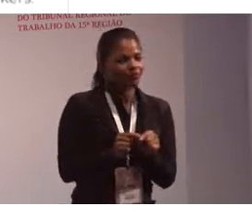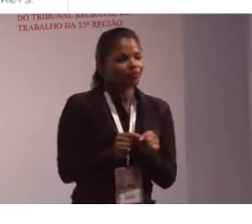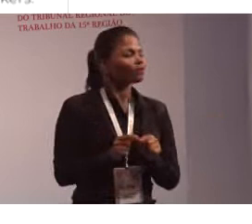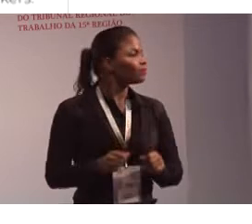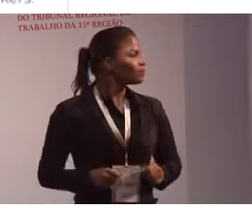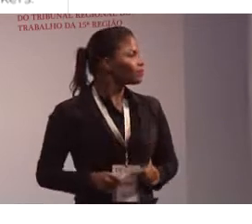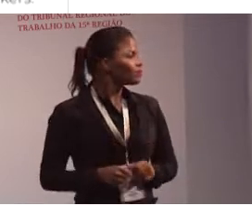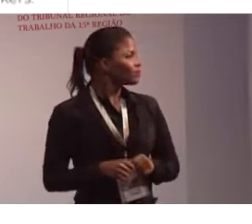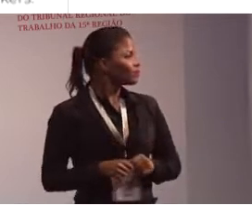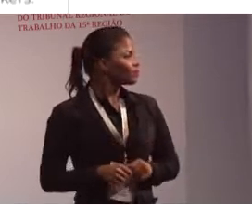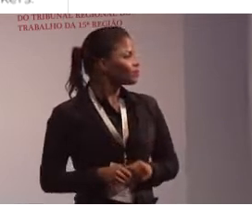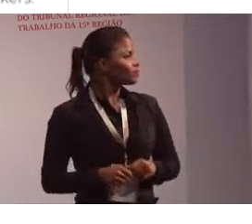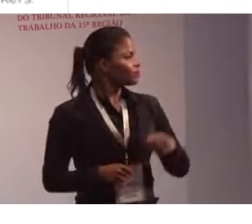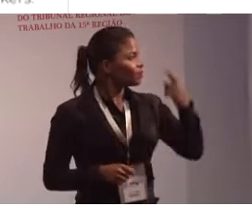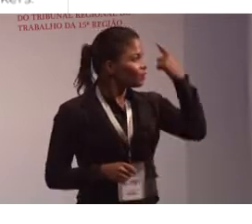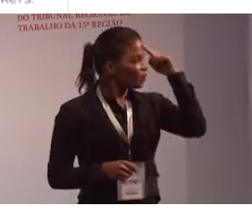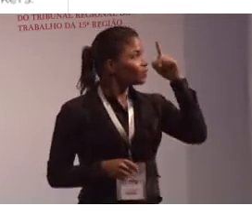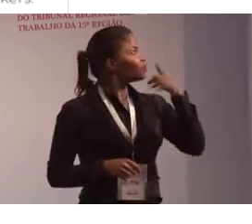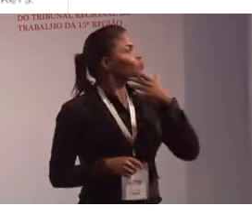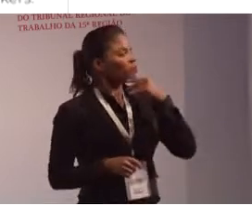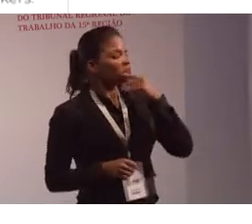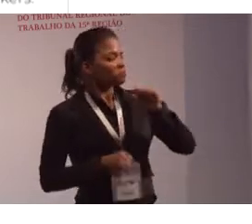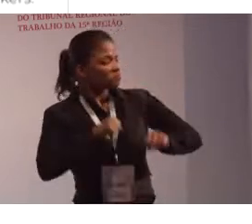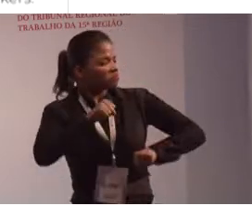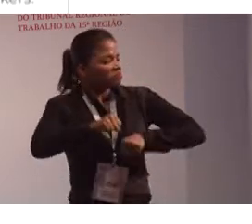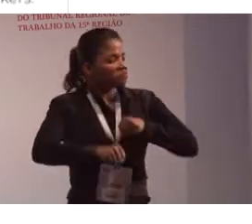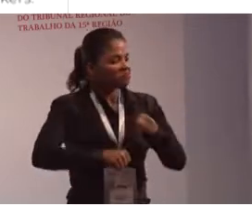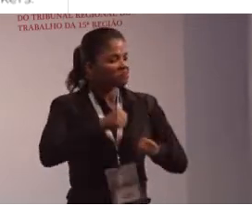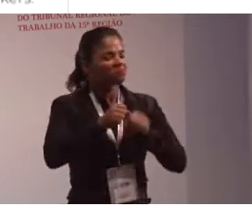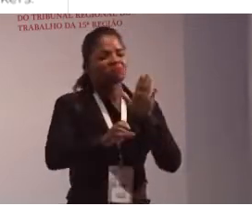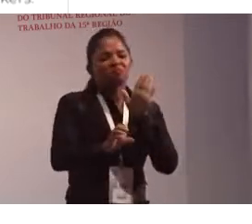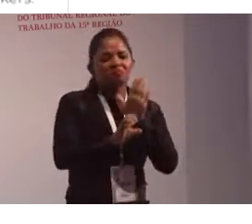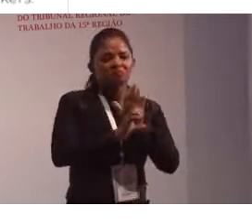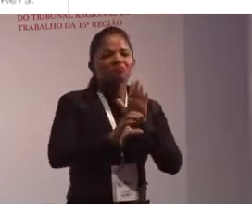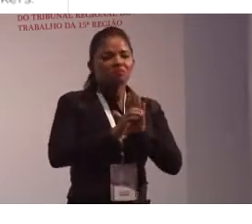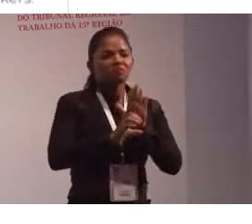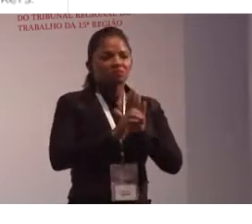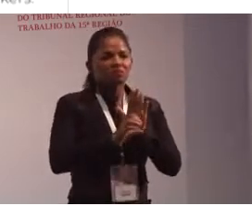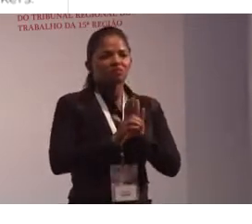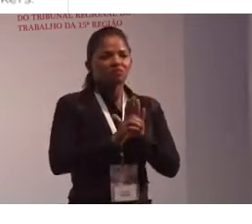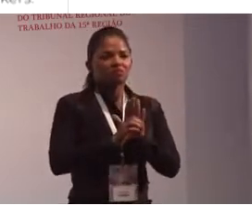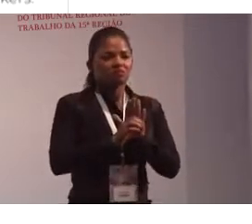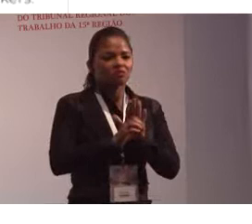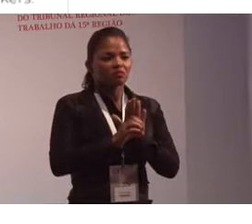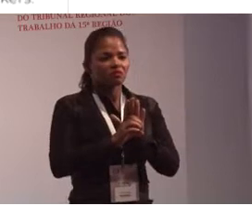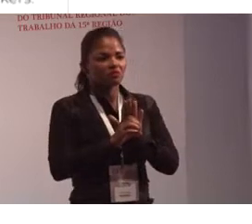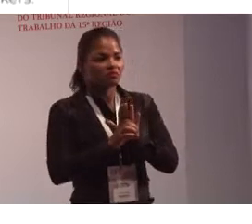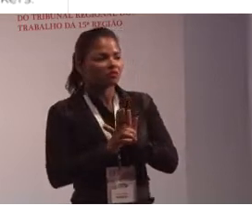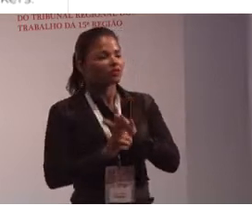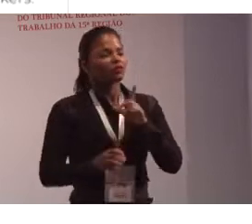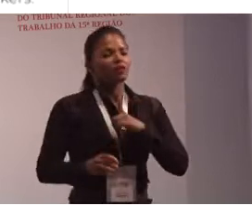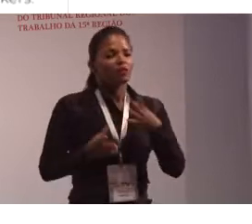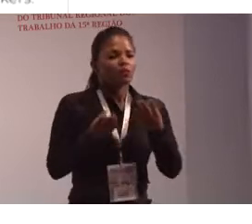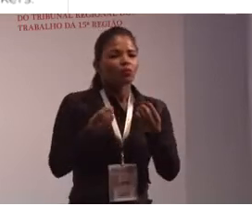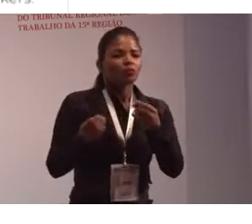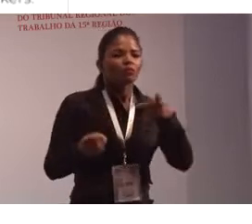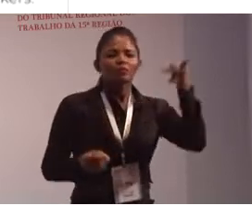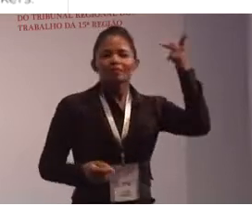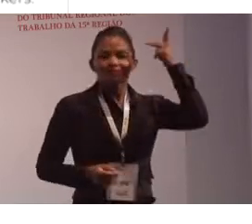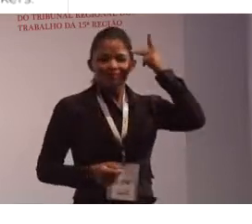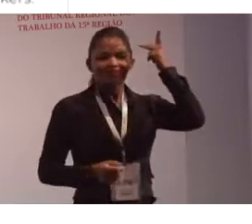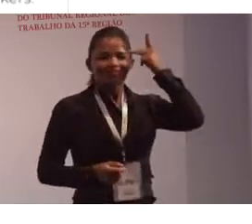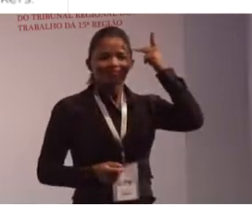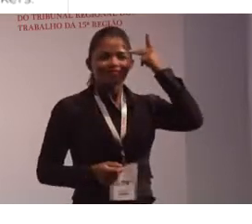que o mocinho ali da bicicleta é o maior exemplo, principalmente para quem está nos grandes centros, não sei se tem bastante gente aqui de São